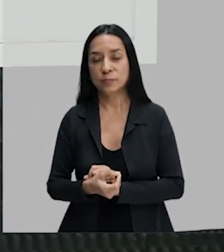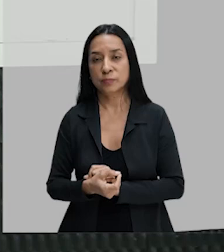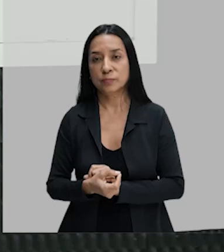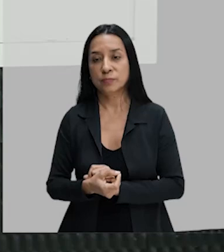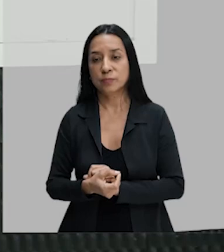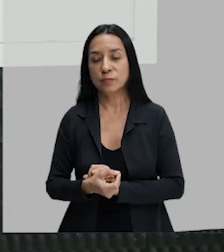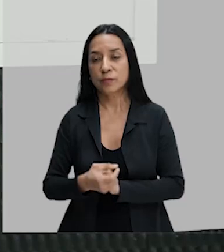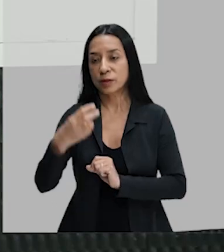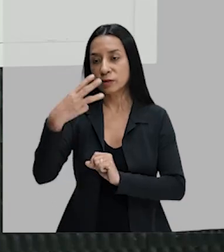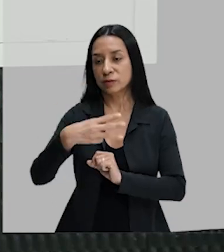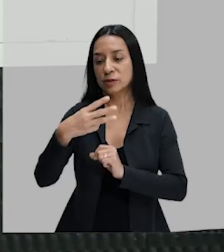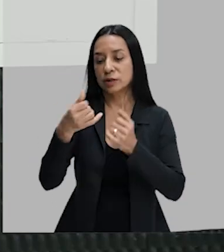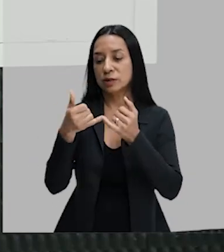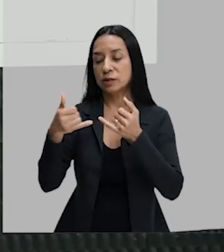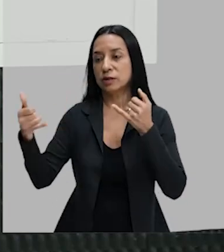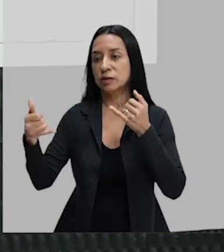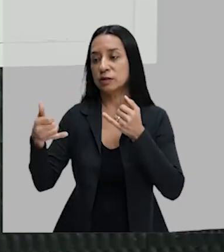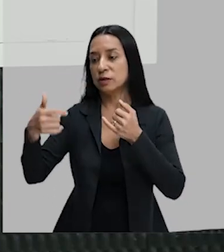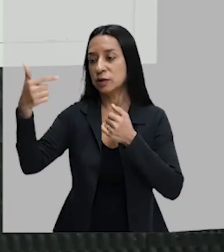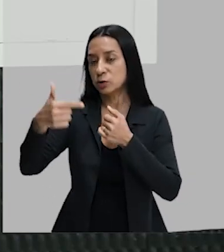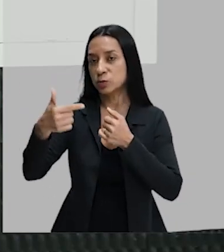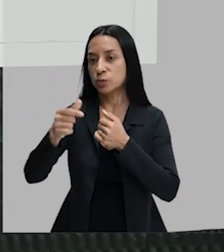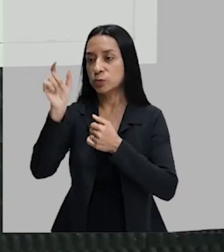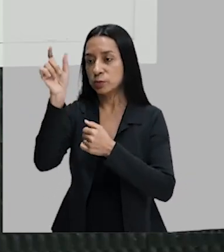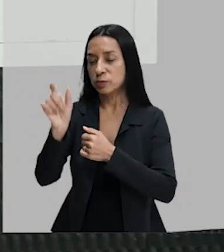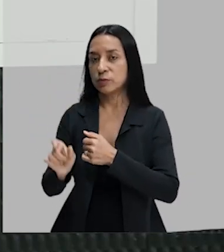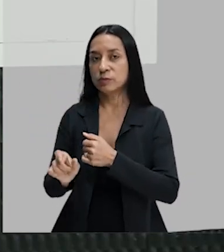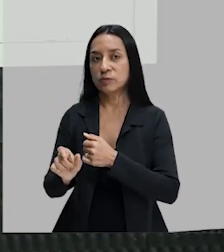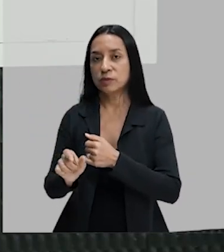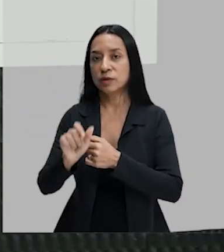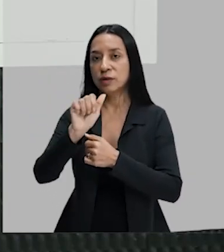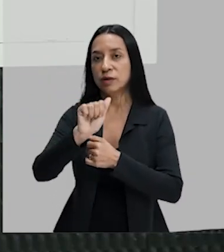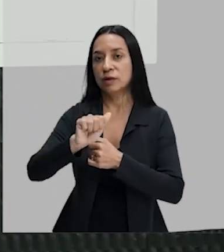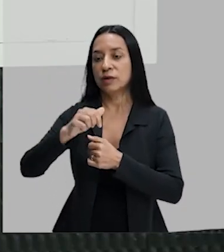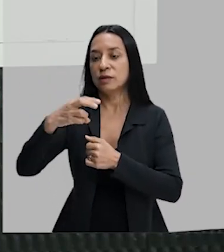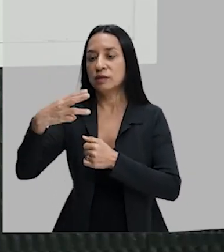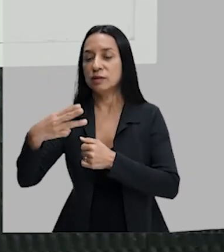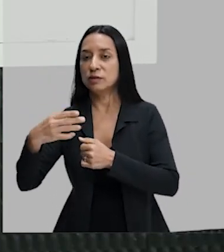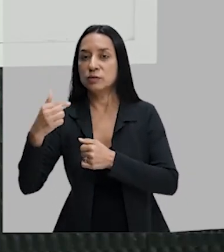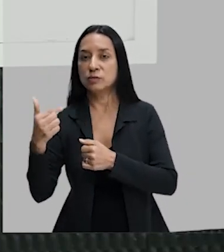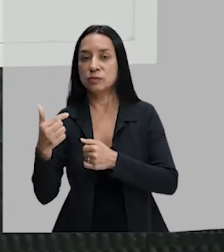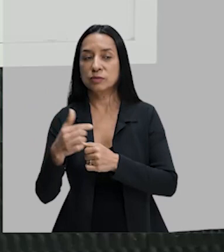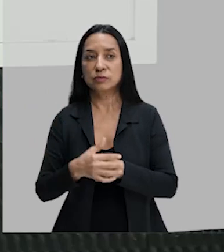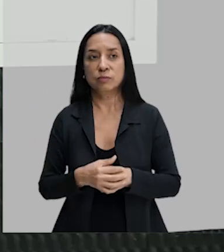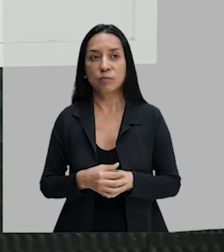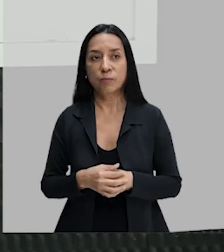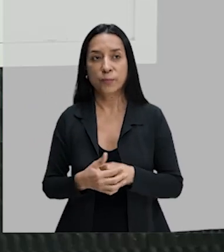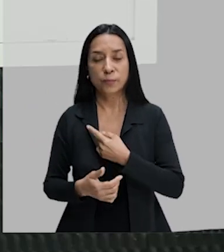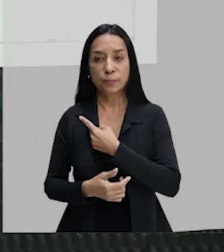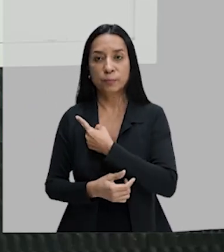linha e segunda coluna, está aqui o A32. Ó. Então, vou eliminar aqui, ó,